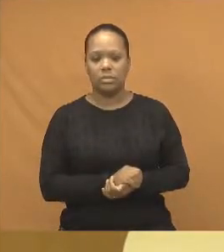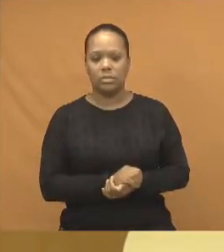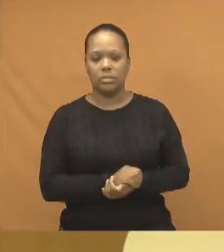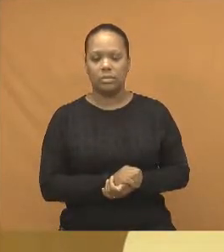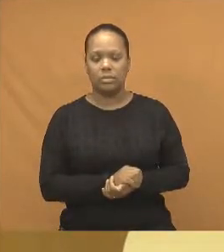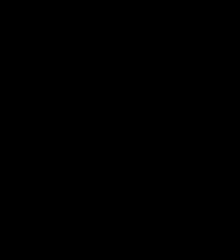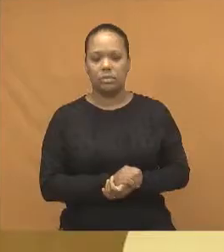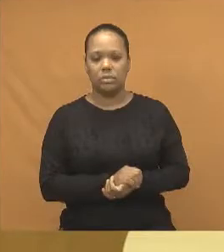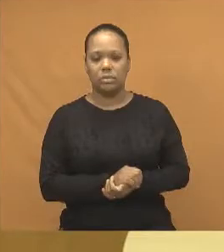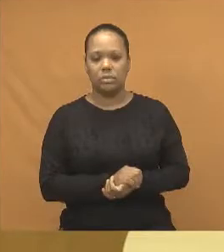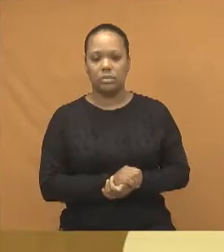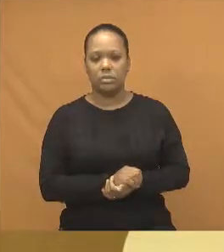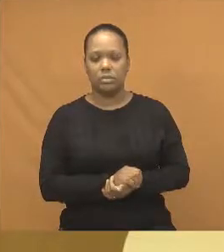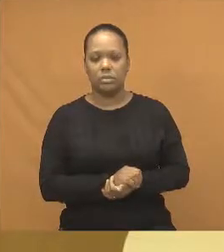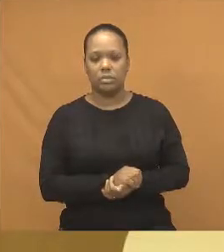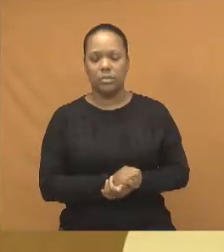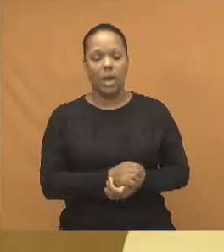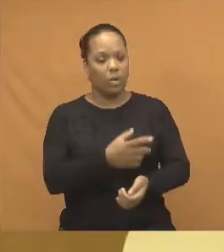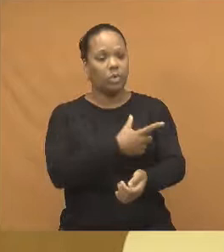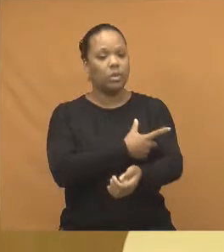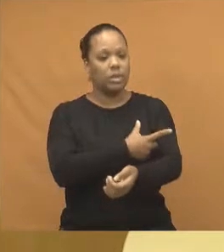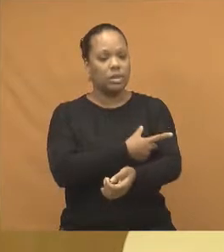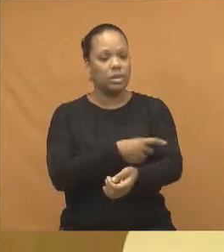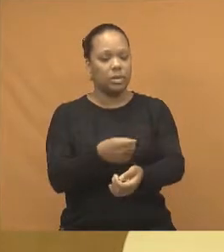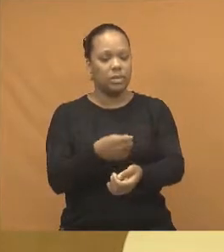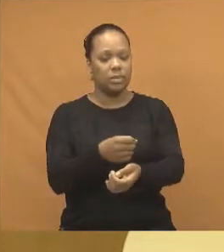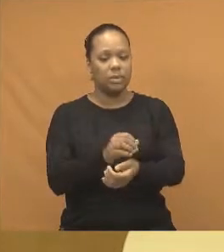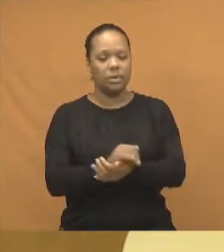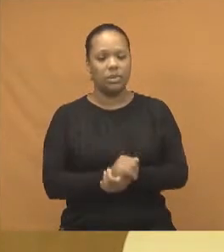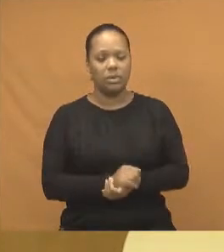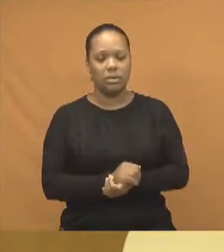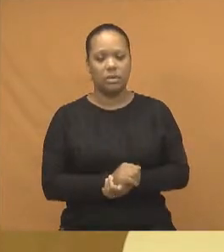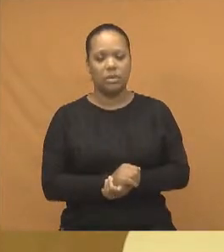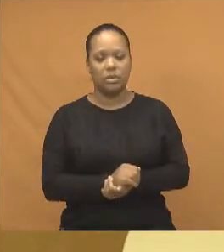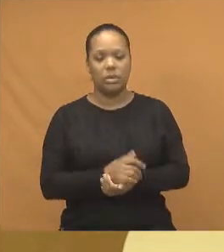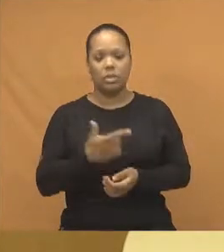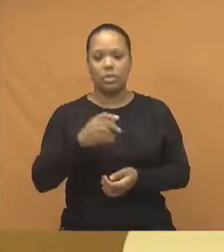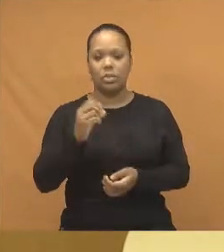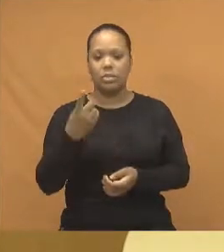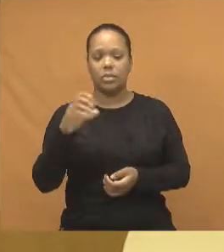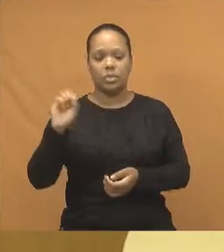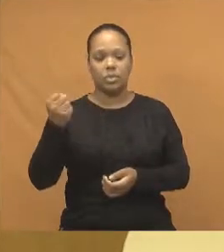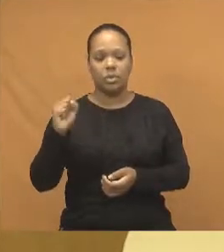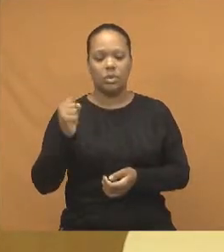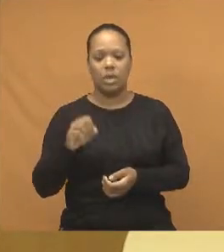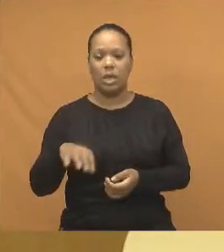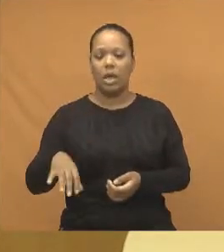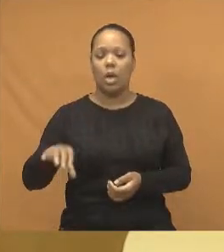para a gente, os exames realizados em 2018 foram